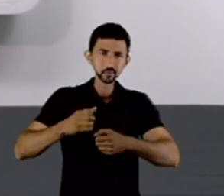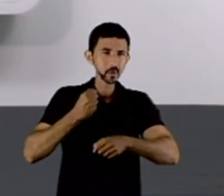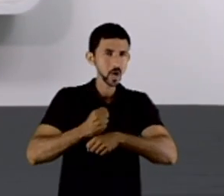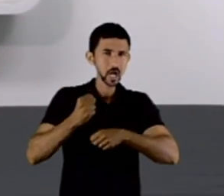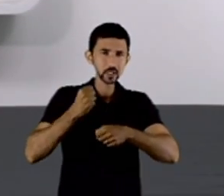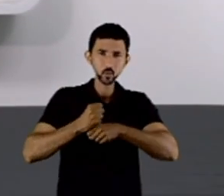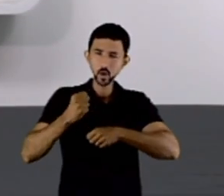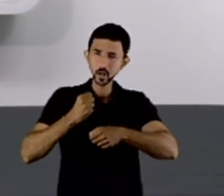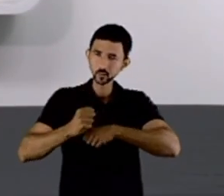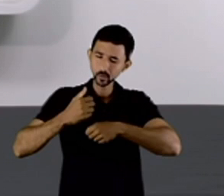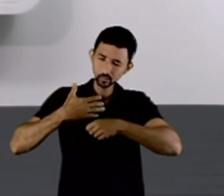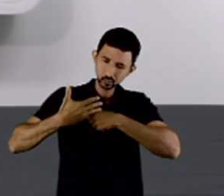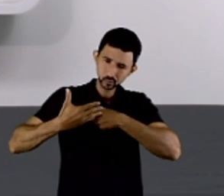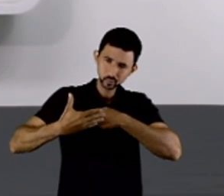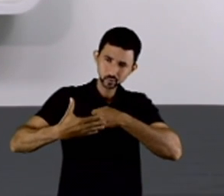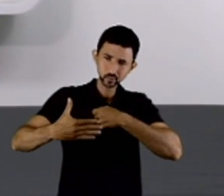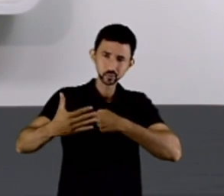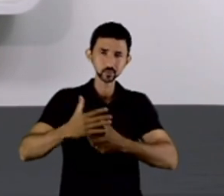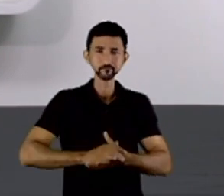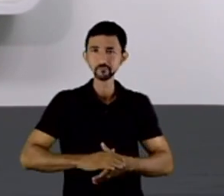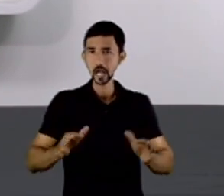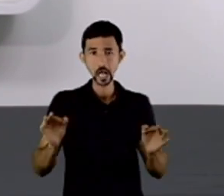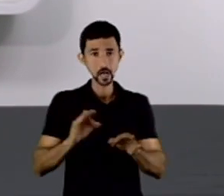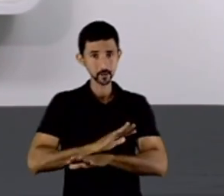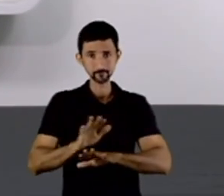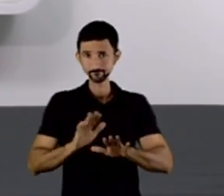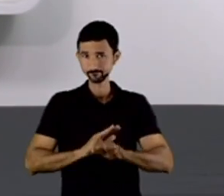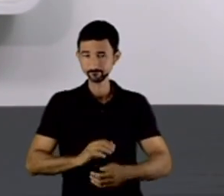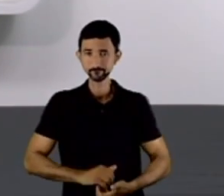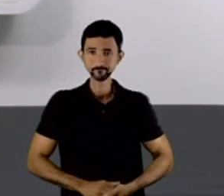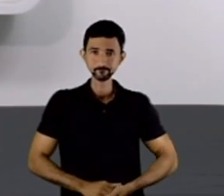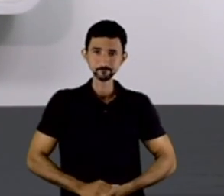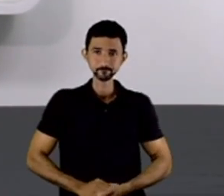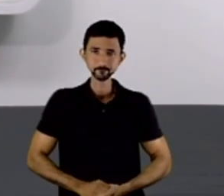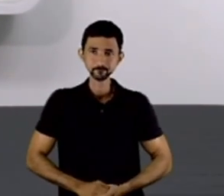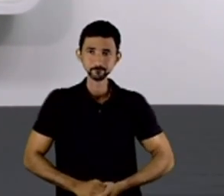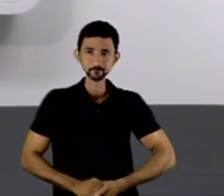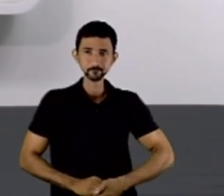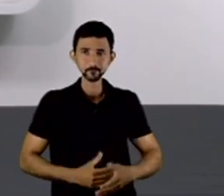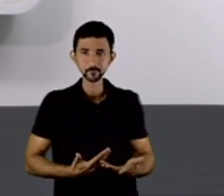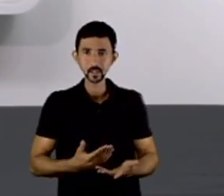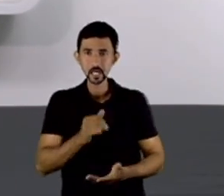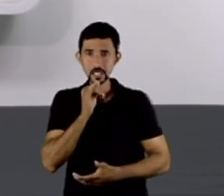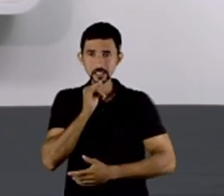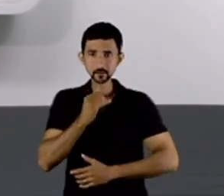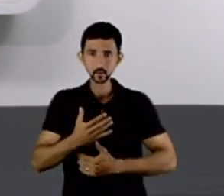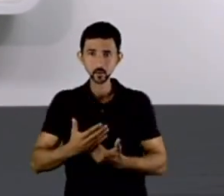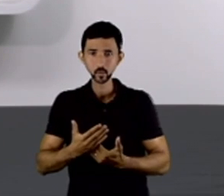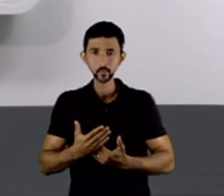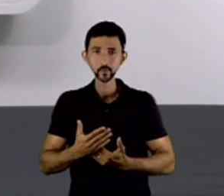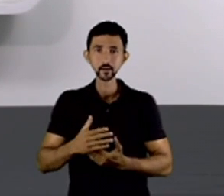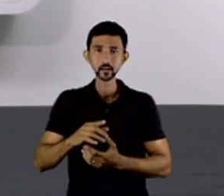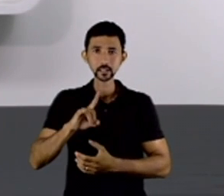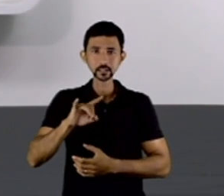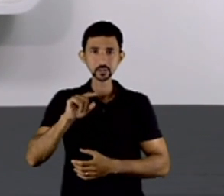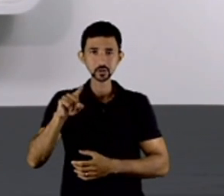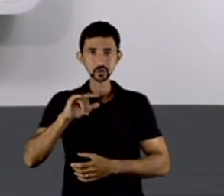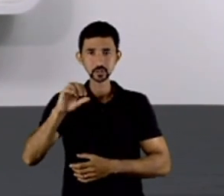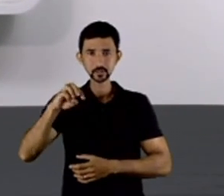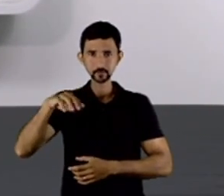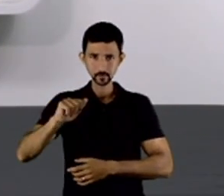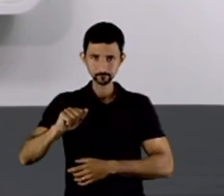anos, certo? E ela não vai acabar. Então, é uma dízima, como a gente